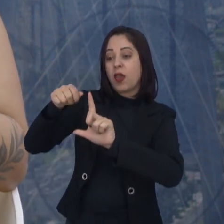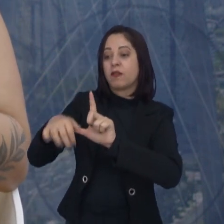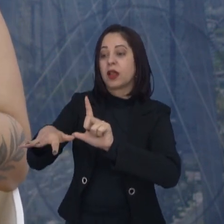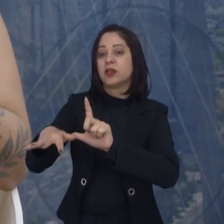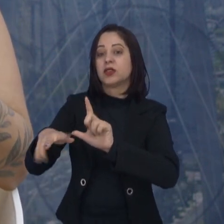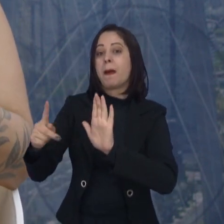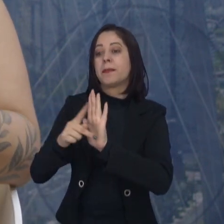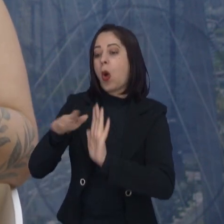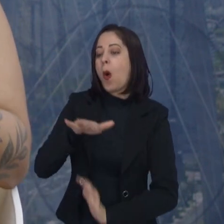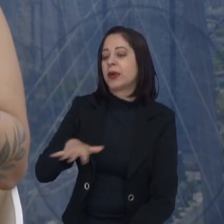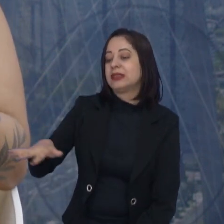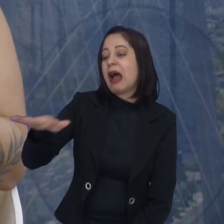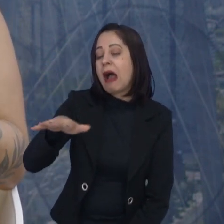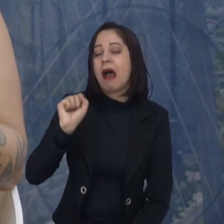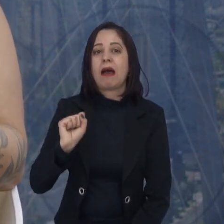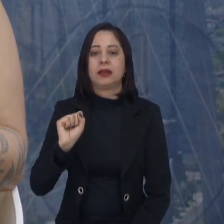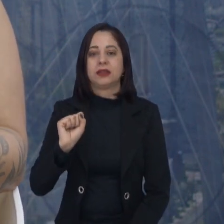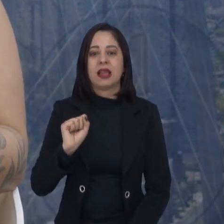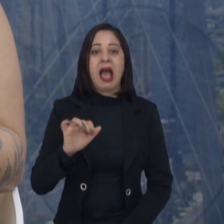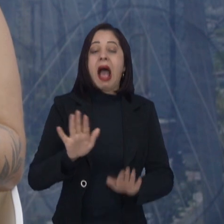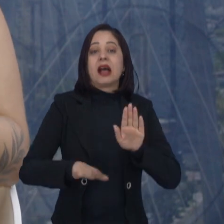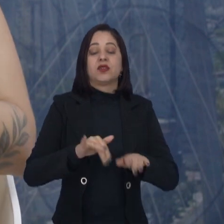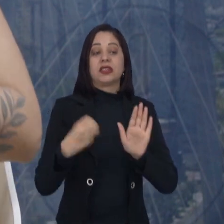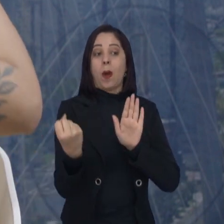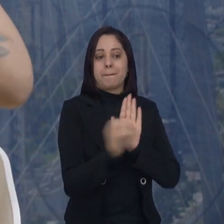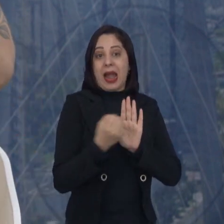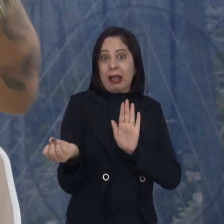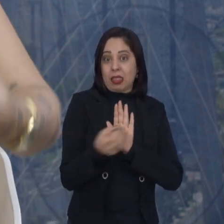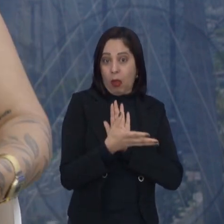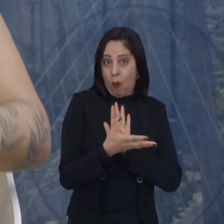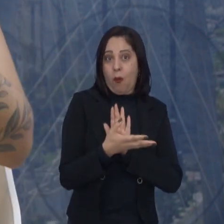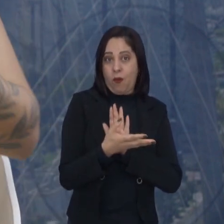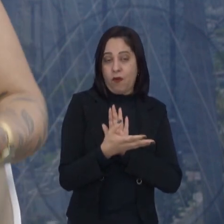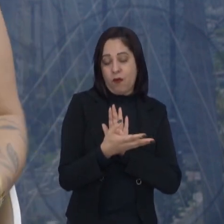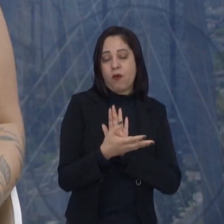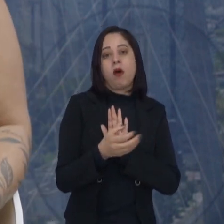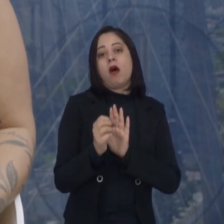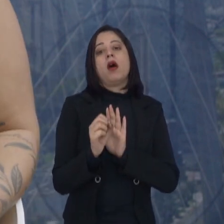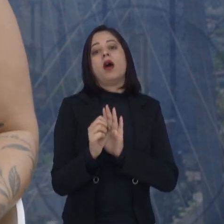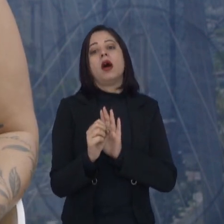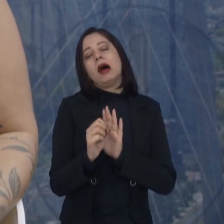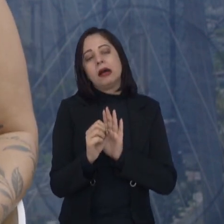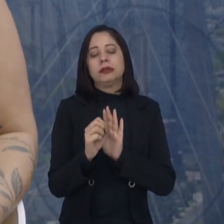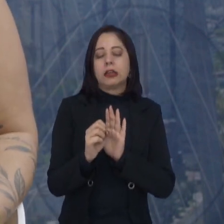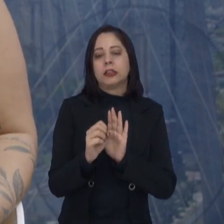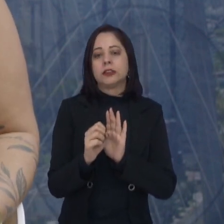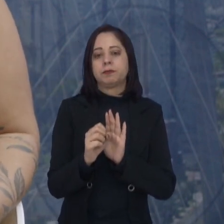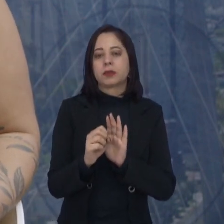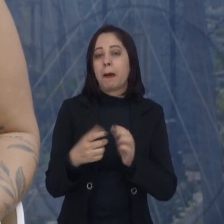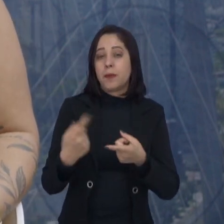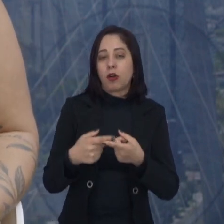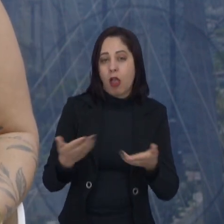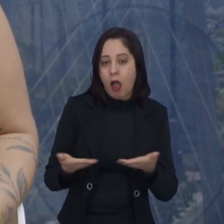regional ou é uma ação específica, é para uma marca que está chegando na cidade ou você vai ter que ir para uma outra cidade fazer uma divulgação. A gente fala que a taxa